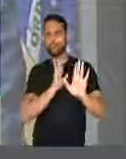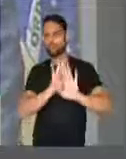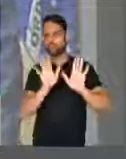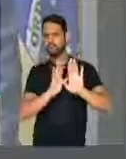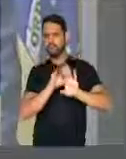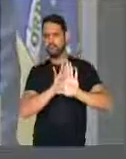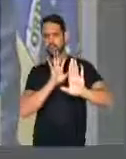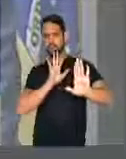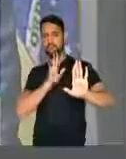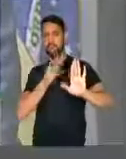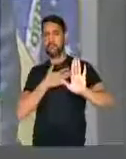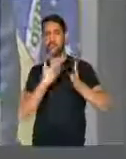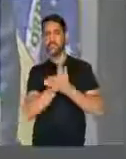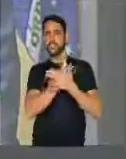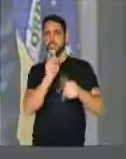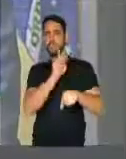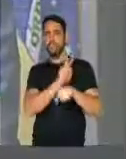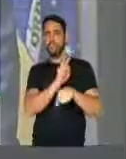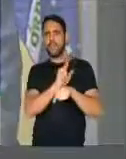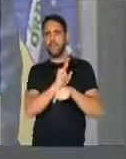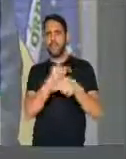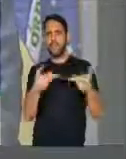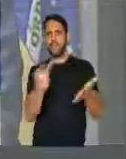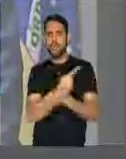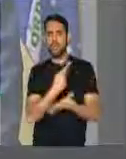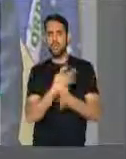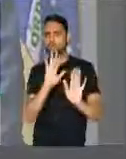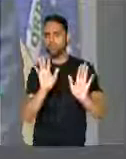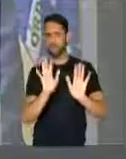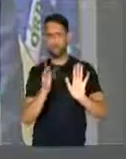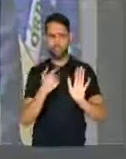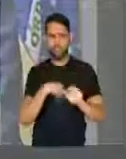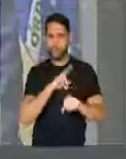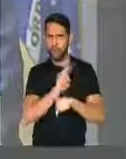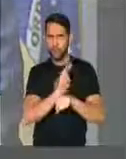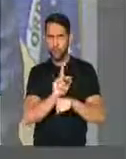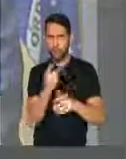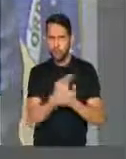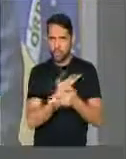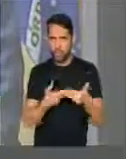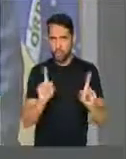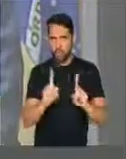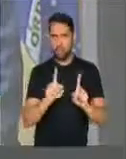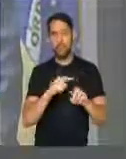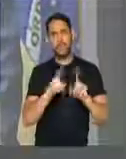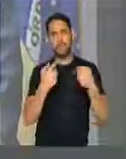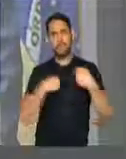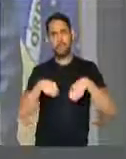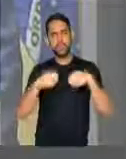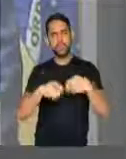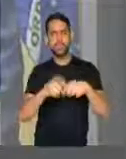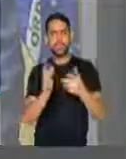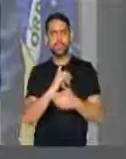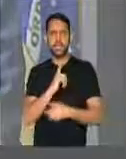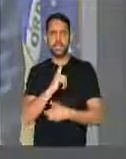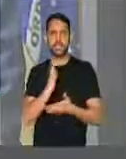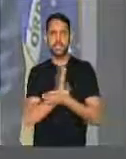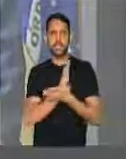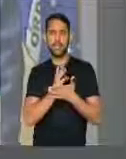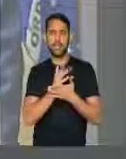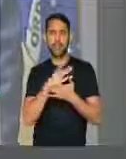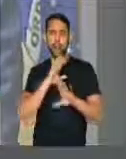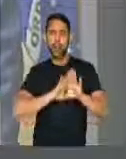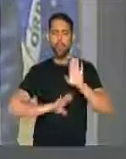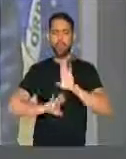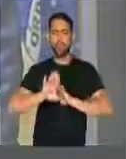longe estou de defender mal feito. Agora é preciso que a gente tenha o